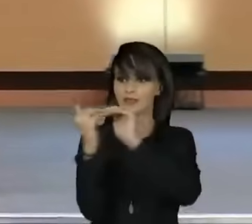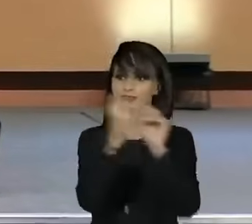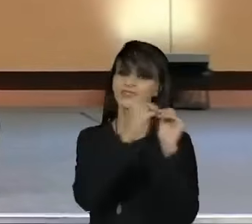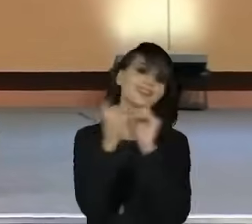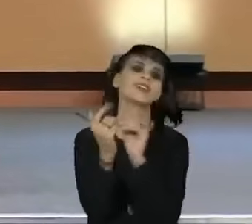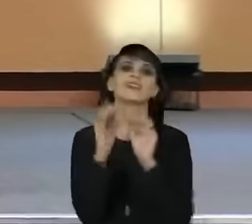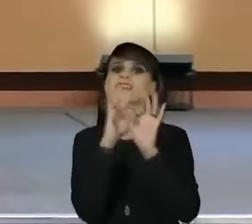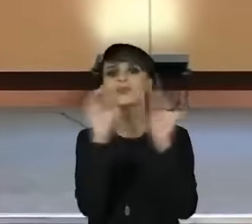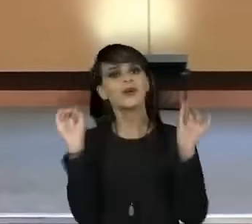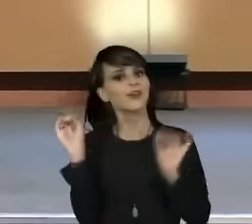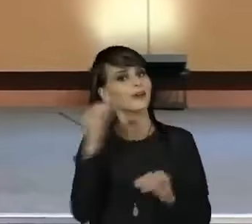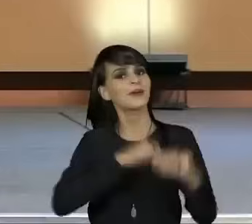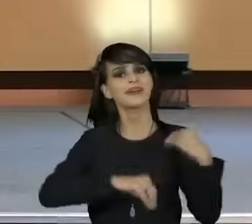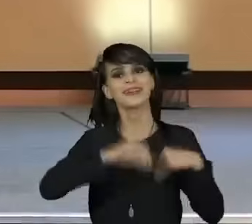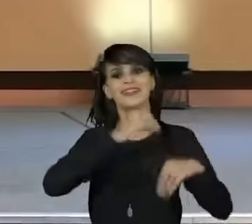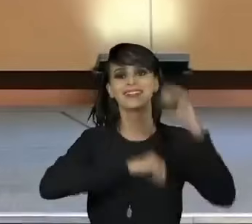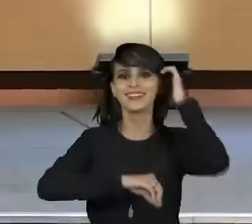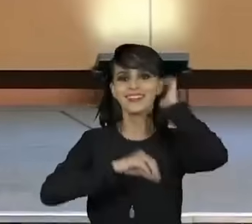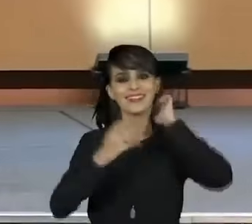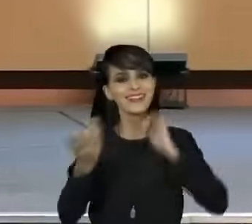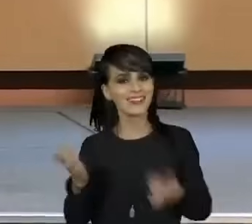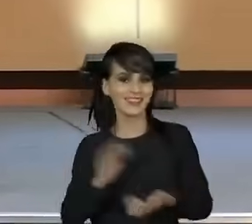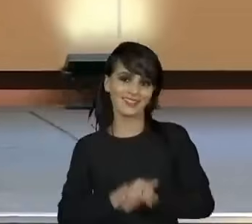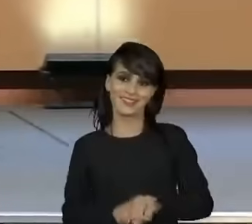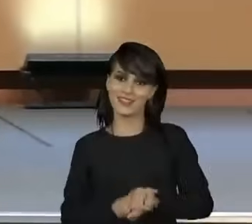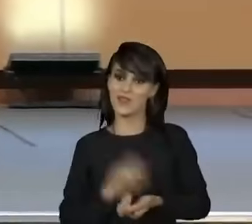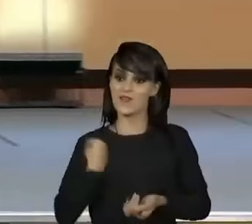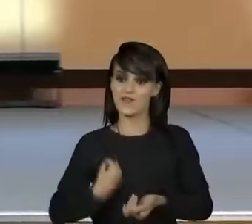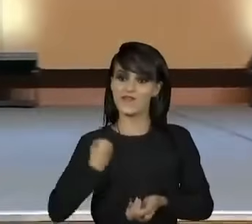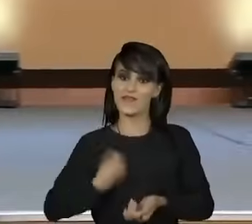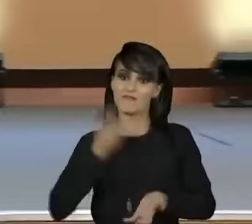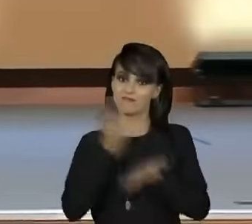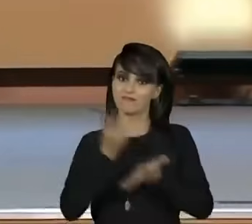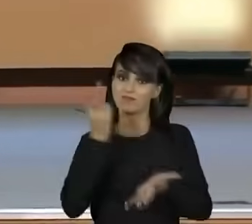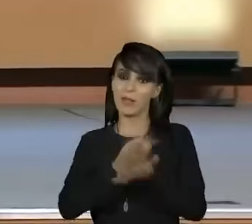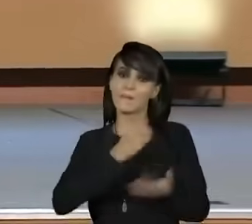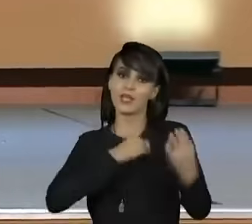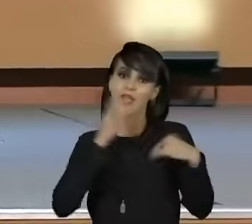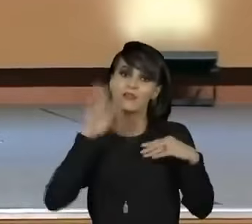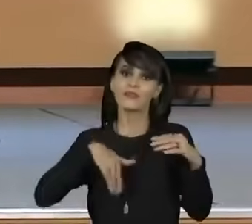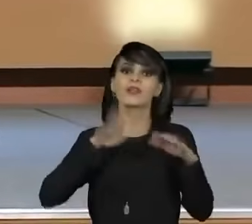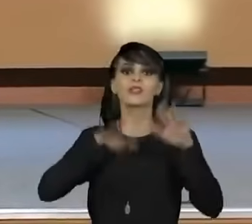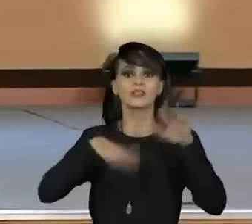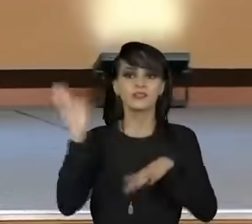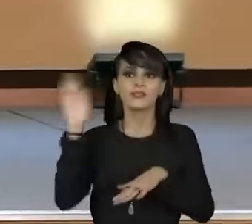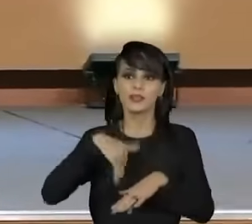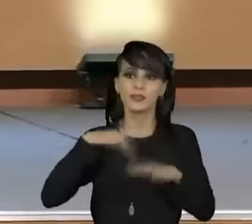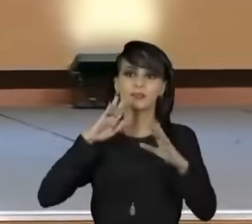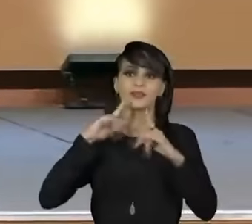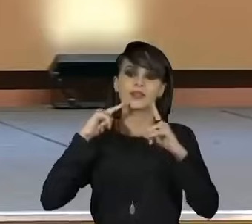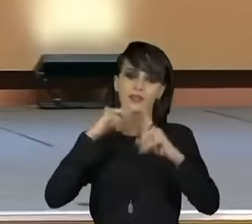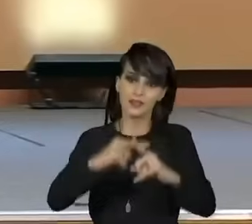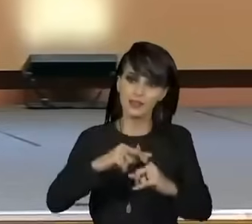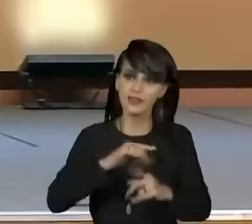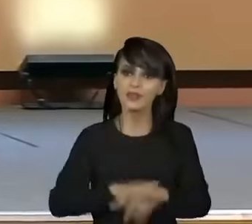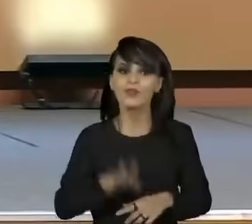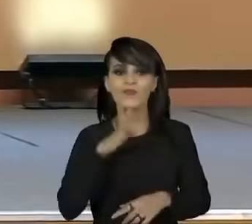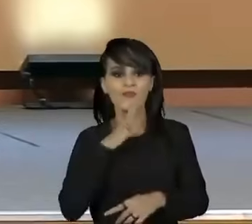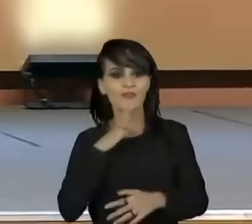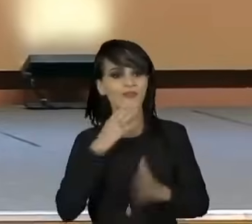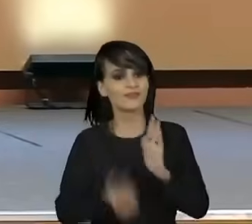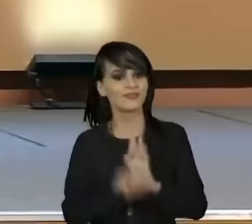pessoas que vivem no pecado e muitas vezes pessoas que vêm pra igreja pessoas que conhecem